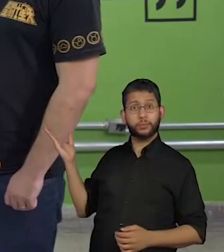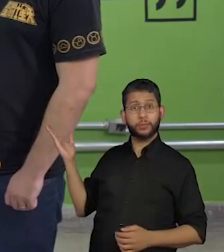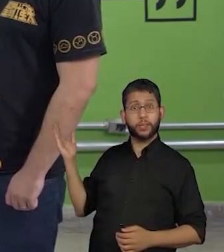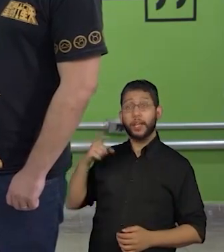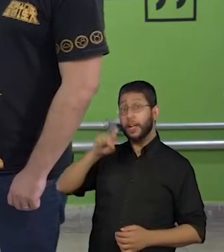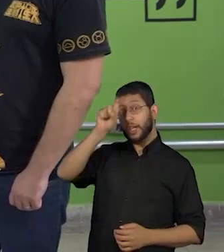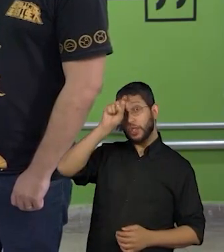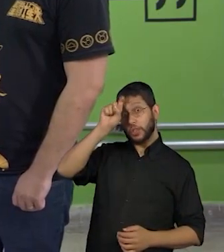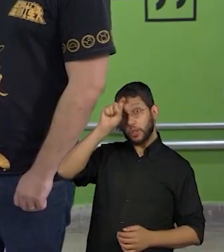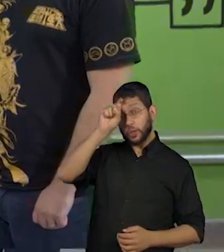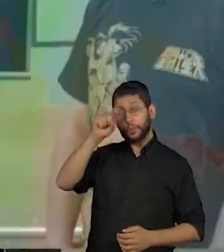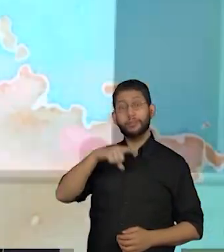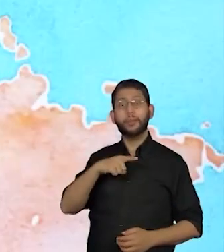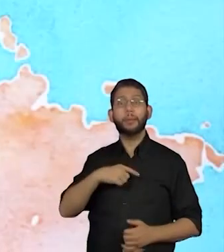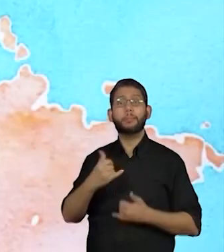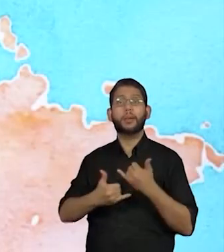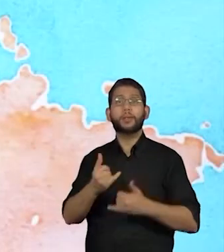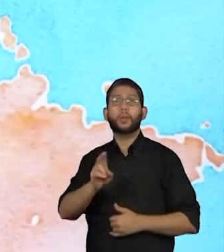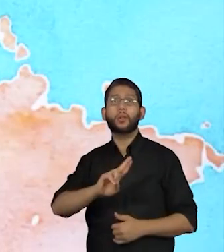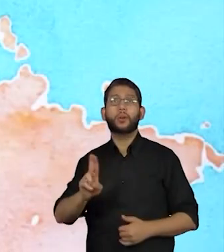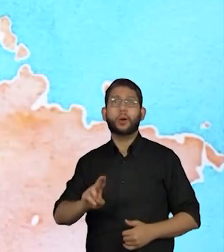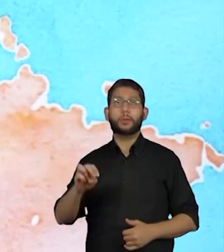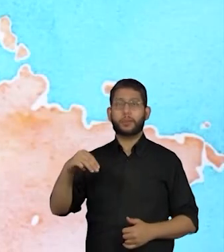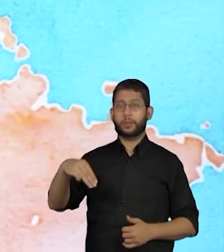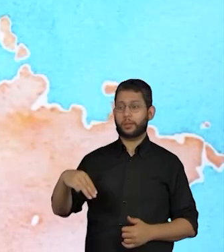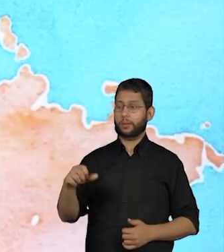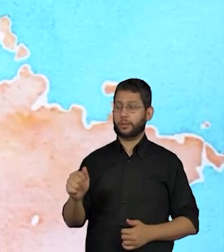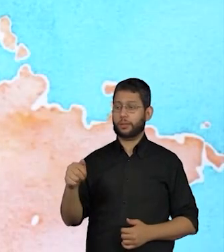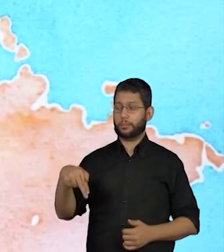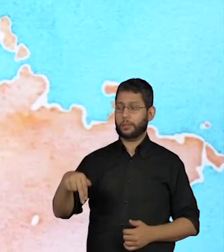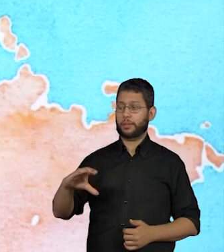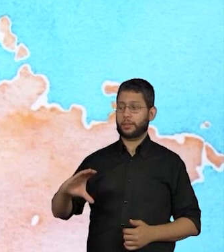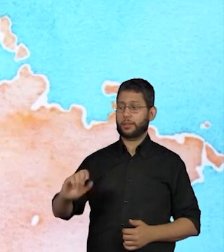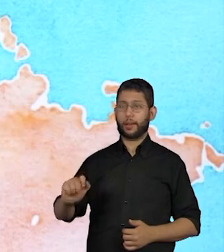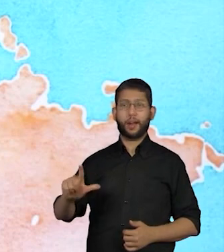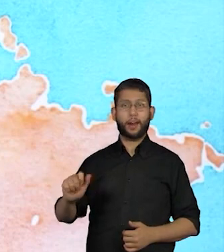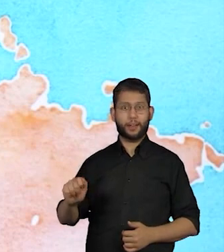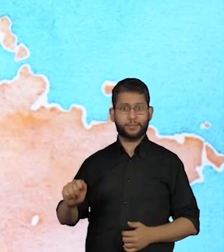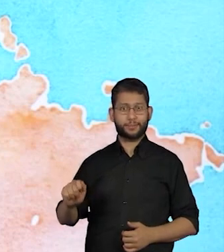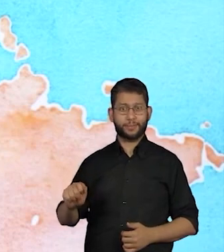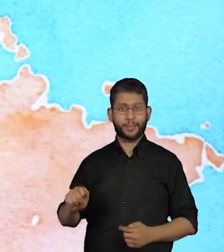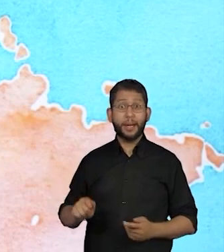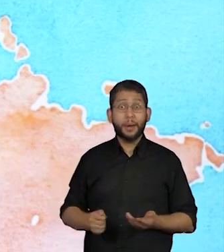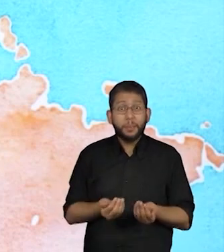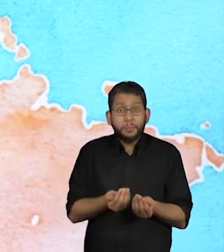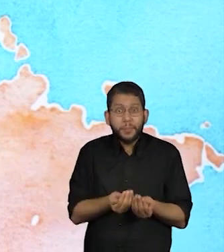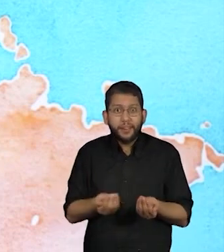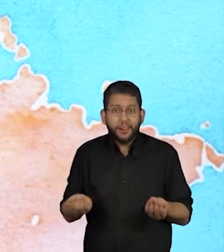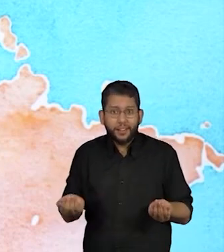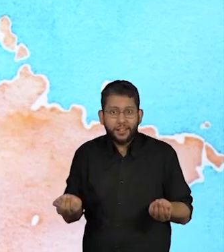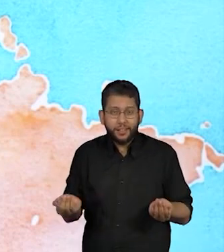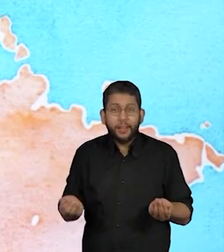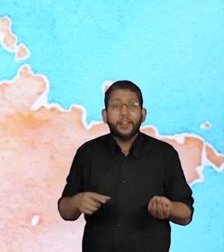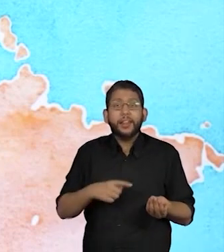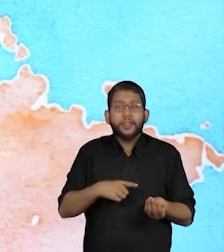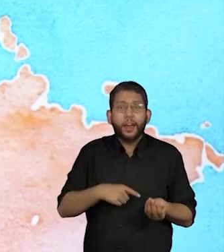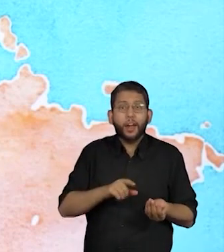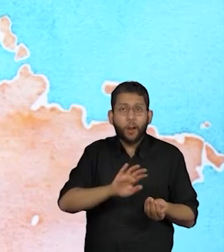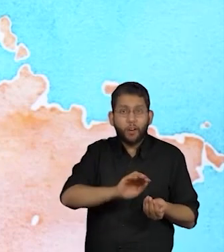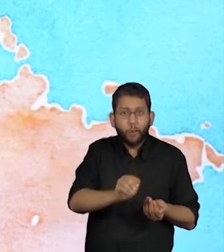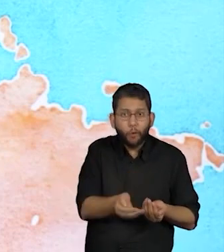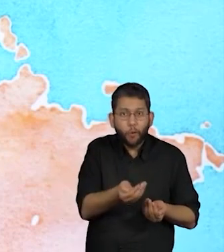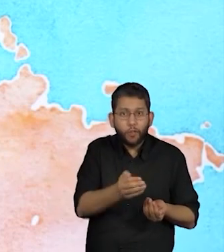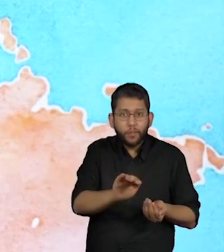gente escolheu aqui a Mancala, que é um jogo de tabuleiro bem legal, né? Em que vocês encontram aqui algumas covas,